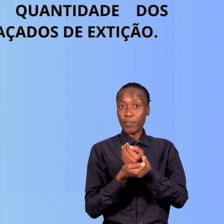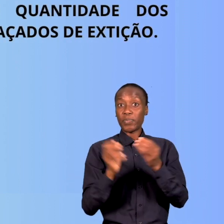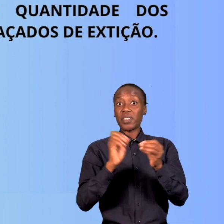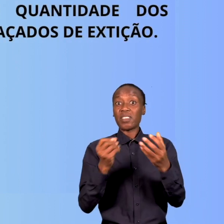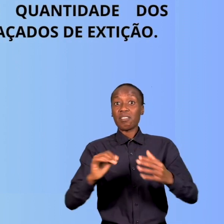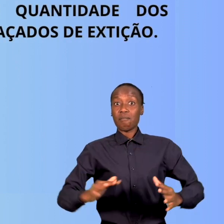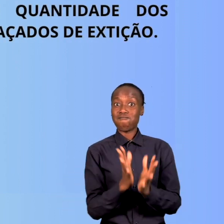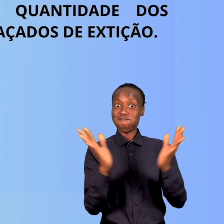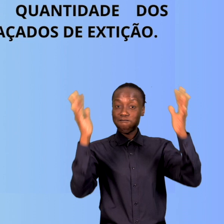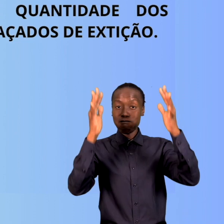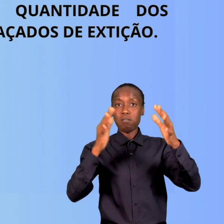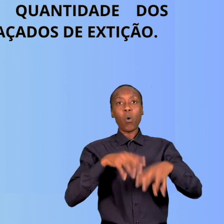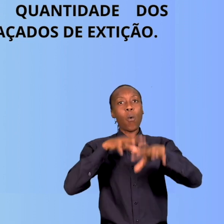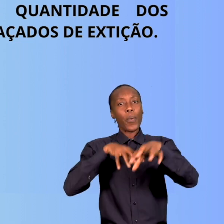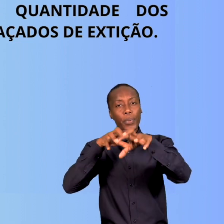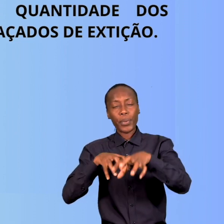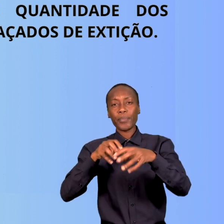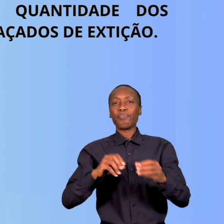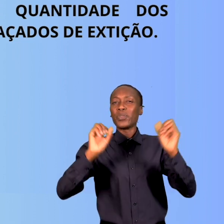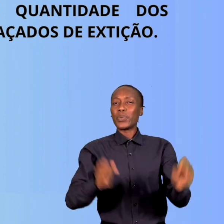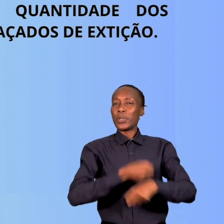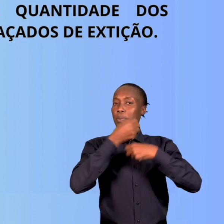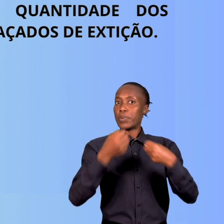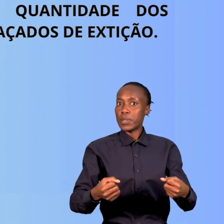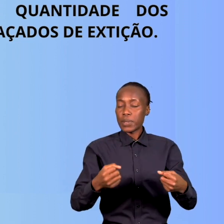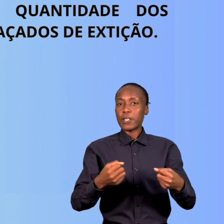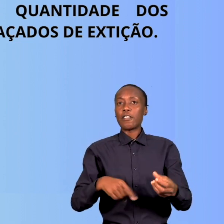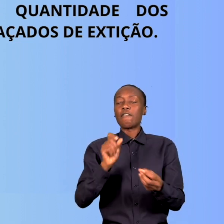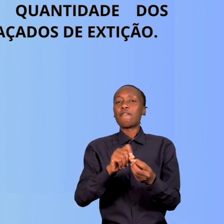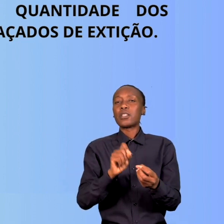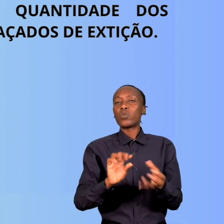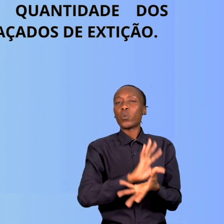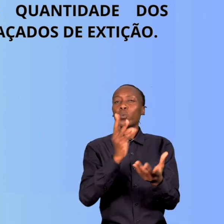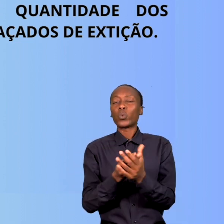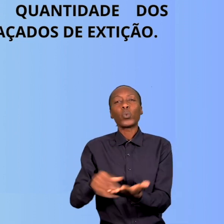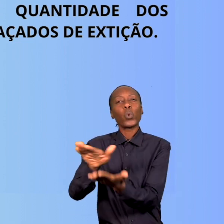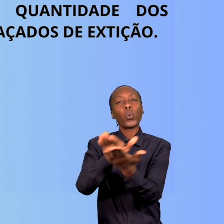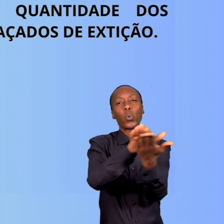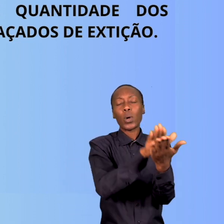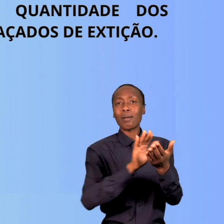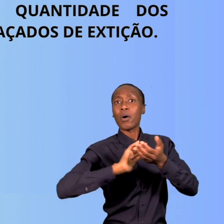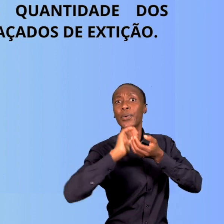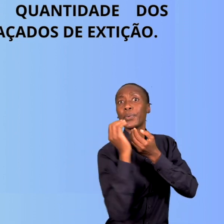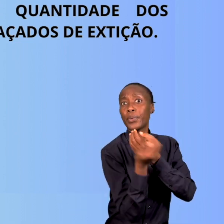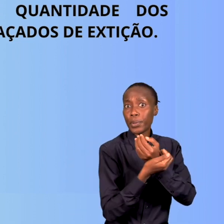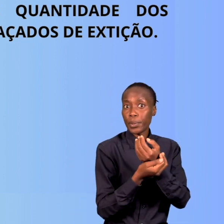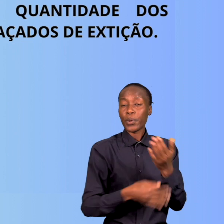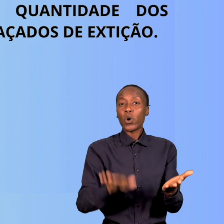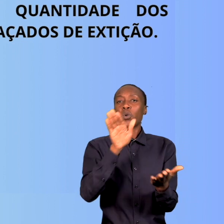biodiversidade. Número 1. São proibidas todas as atividades que atentem contra a